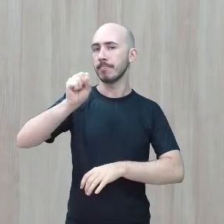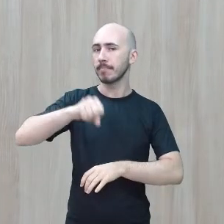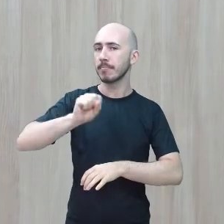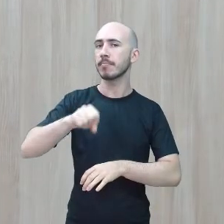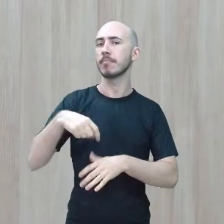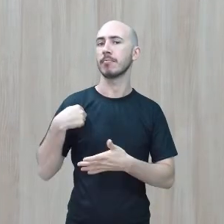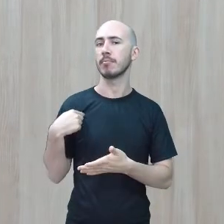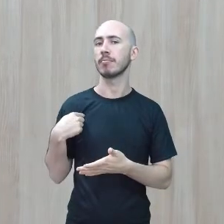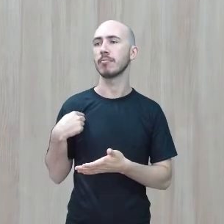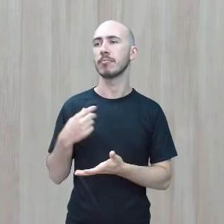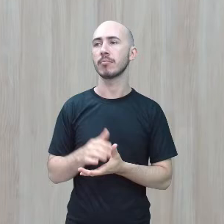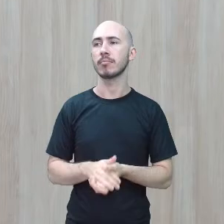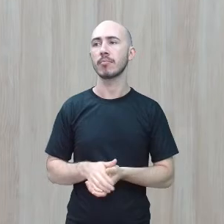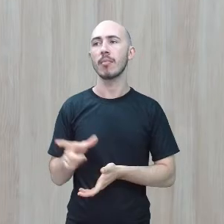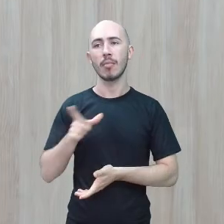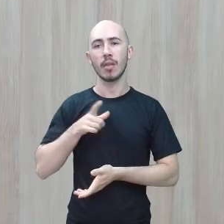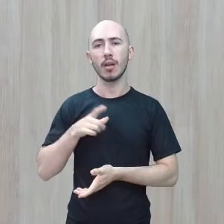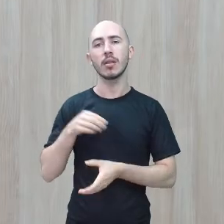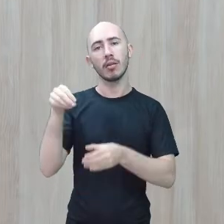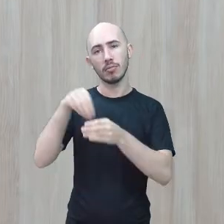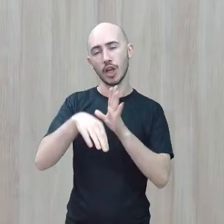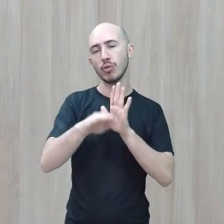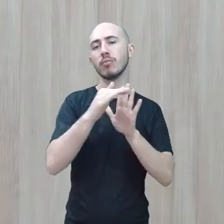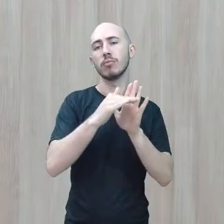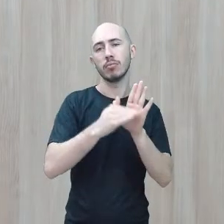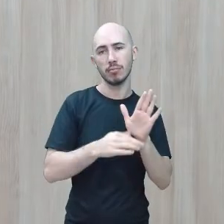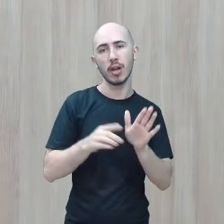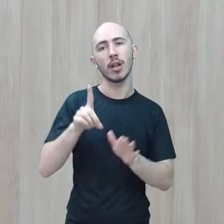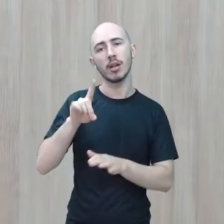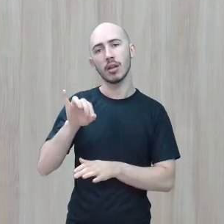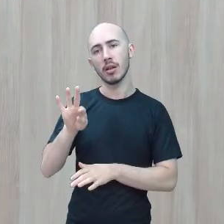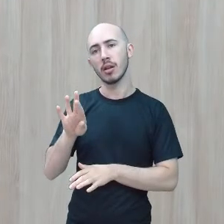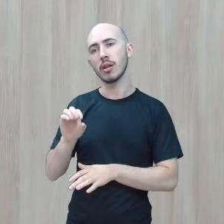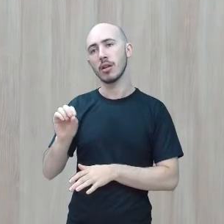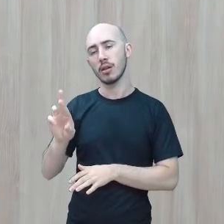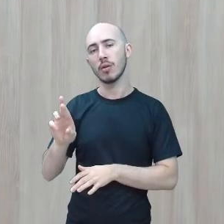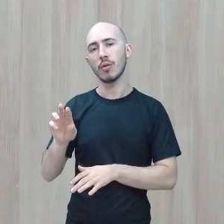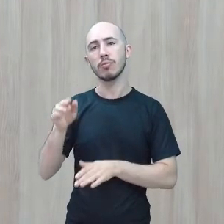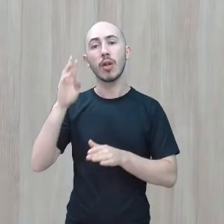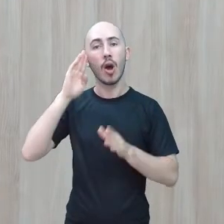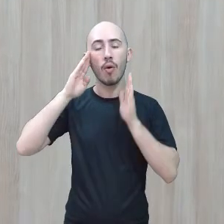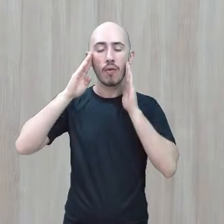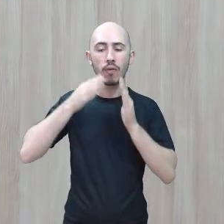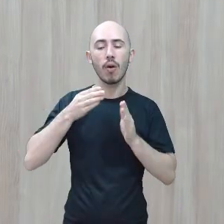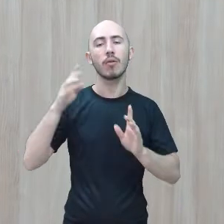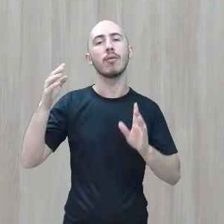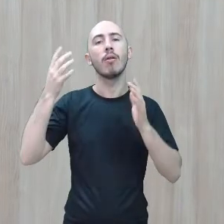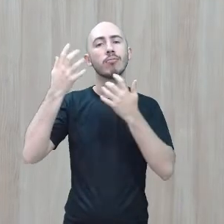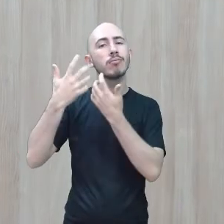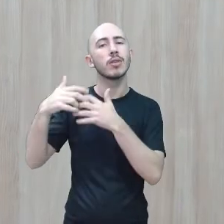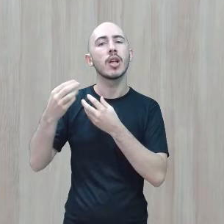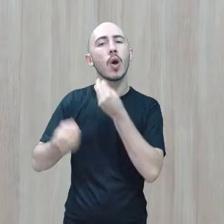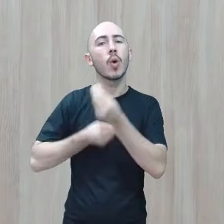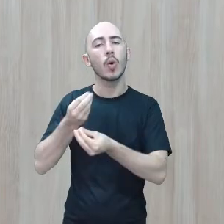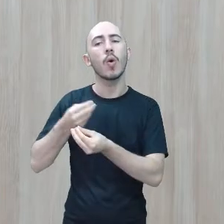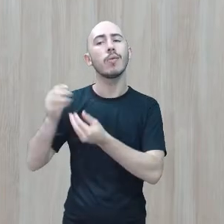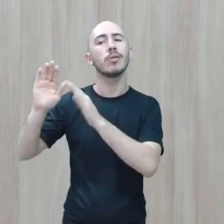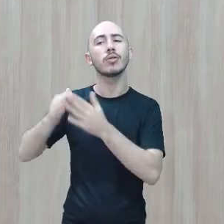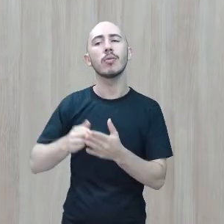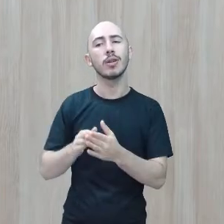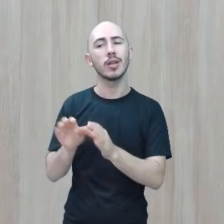estão estabelecidas dentro do nosso plano diretor justamente para pensar essas áreas, né, dessas